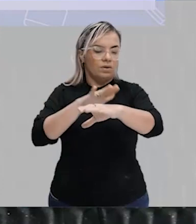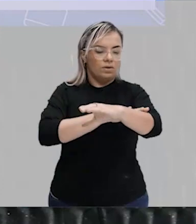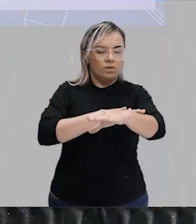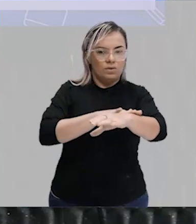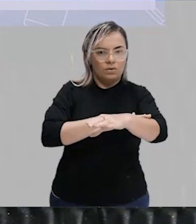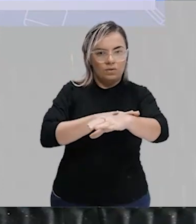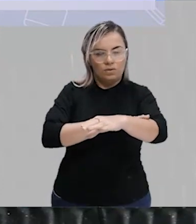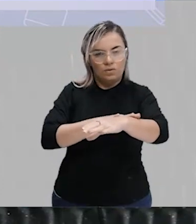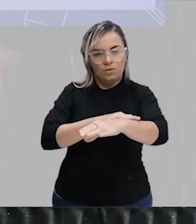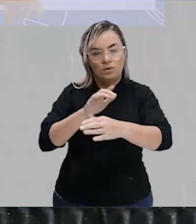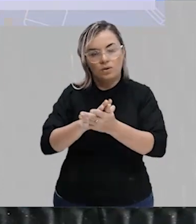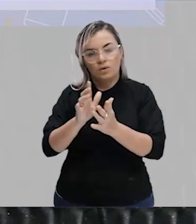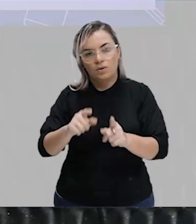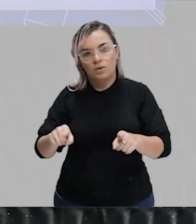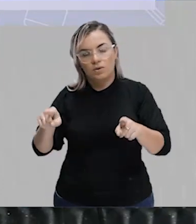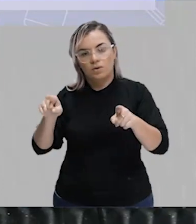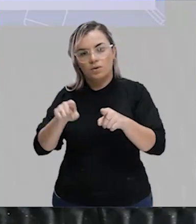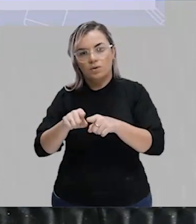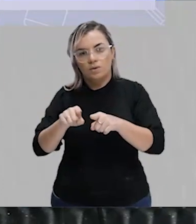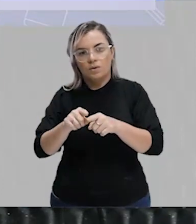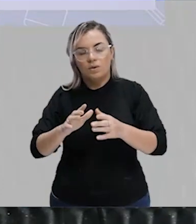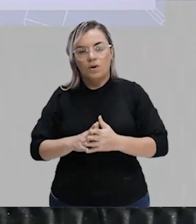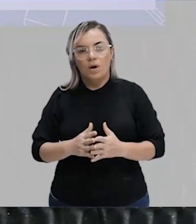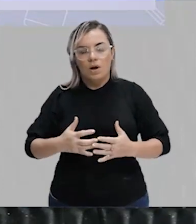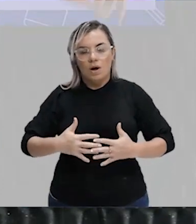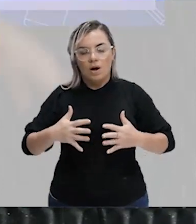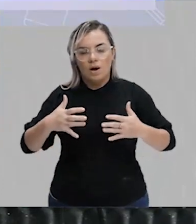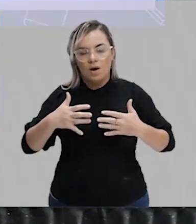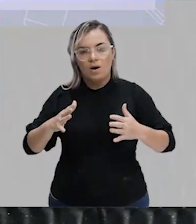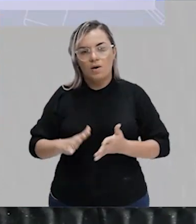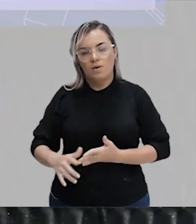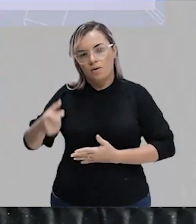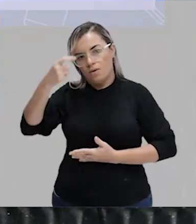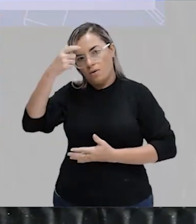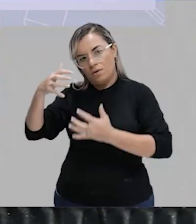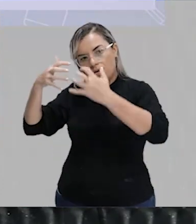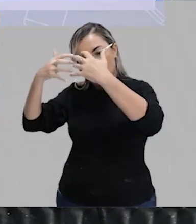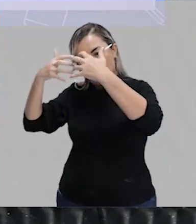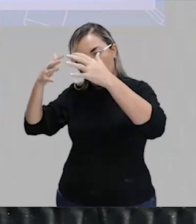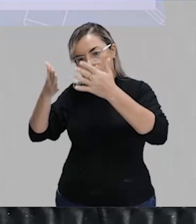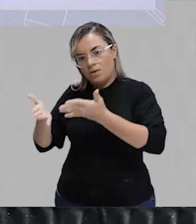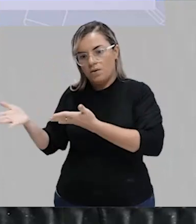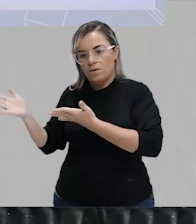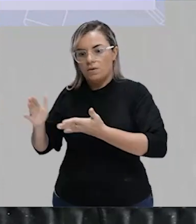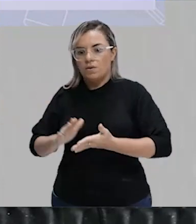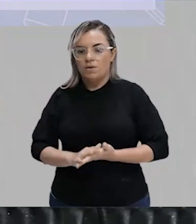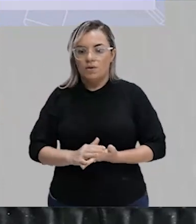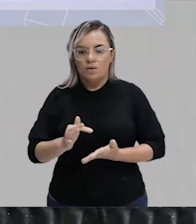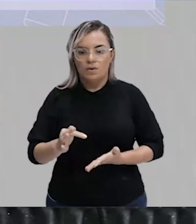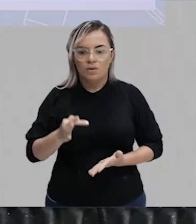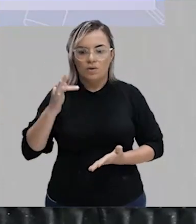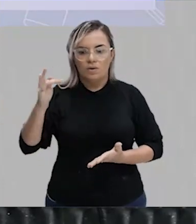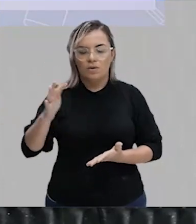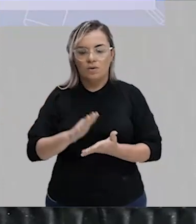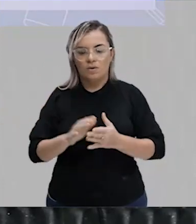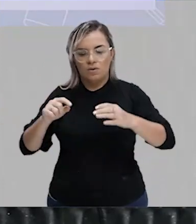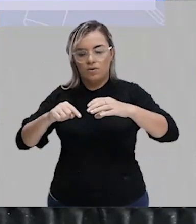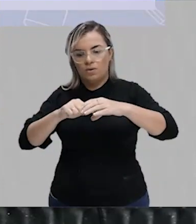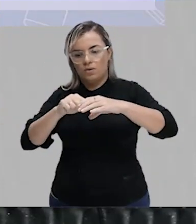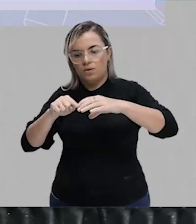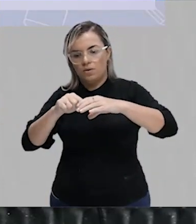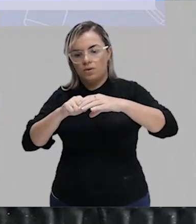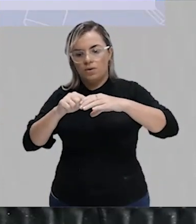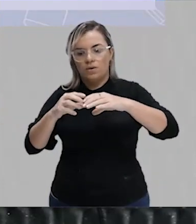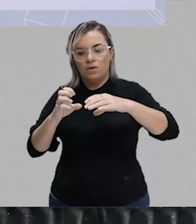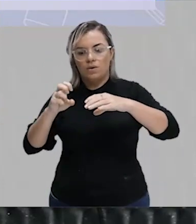tecido nervoso. E essa parte interna aqui é a endoderme, que vai ali futuramente formar os órgãos do